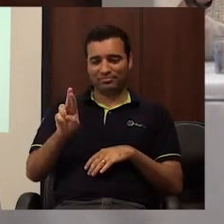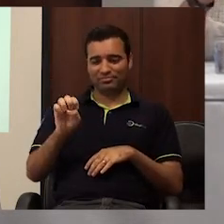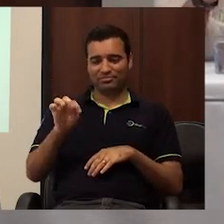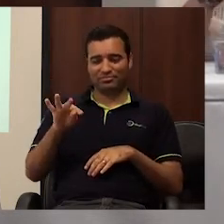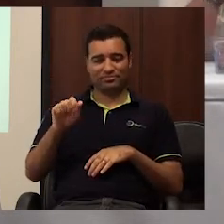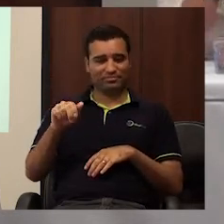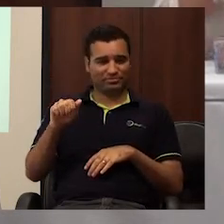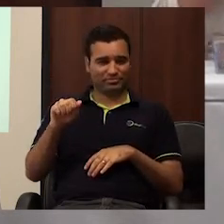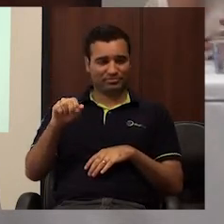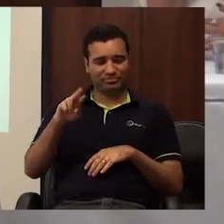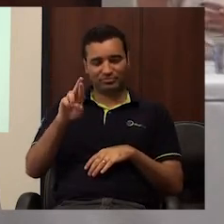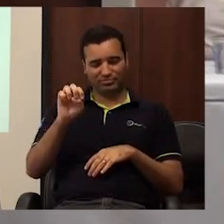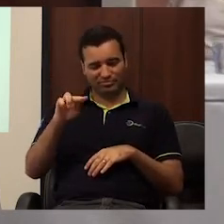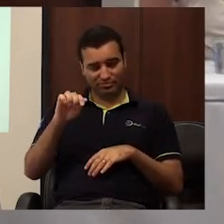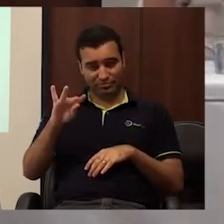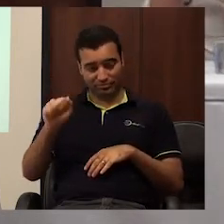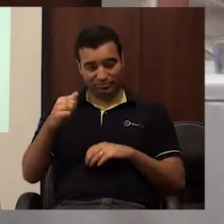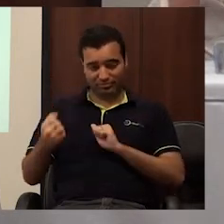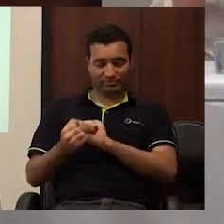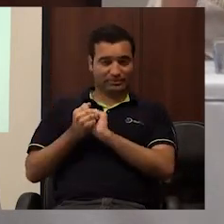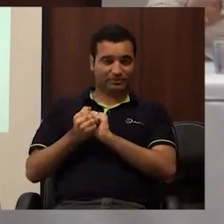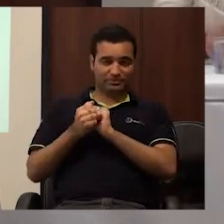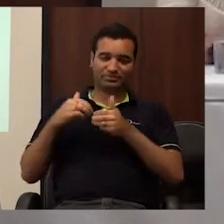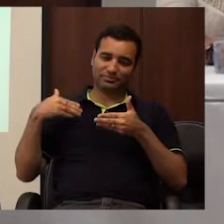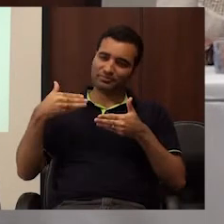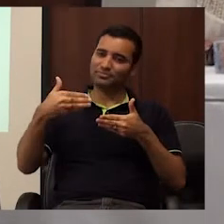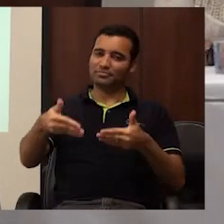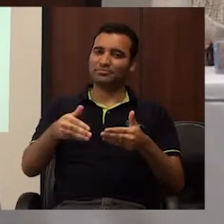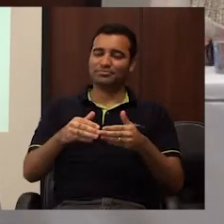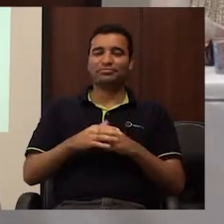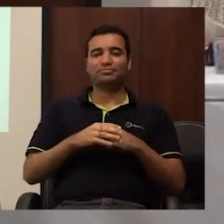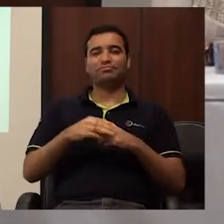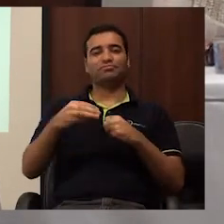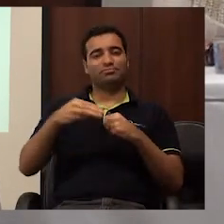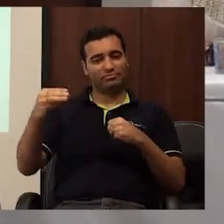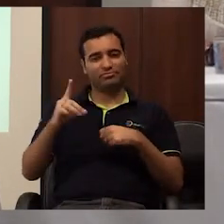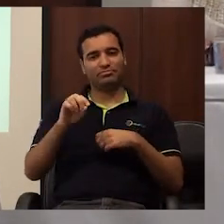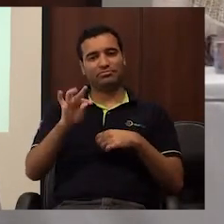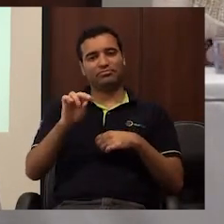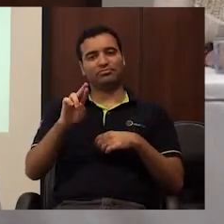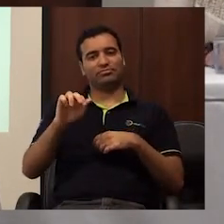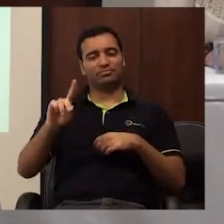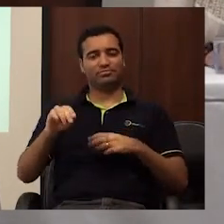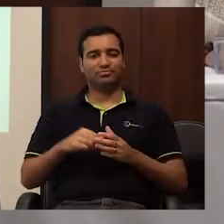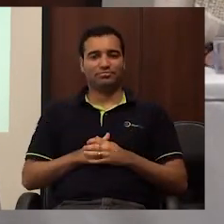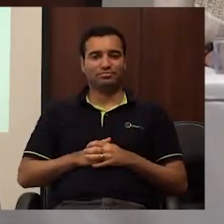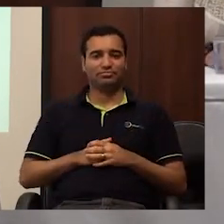lado durante esse processo todo, né, do mestrado e doutorado dela.